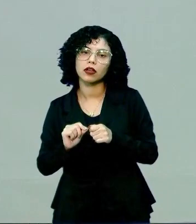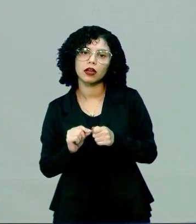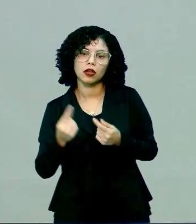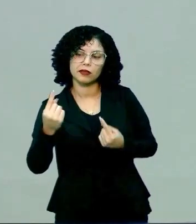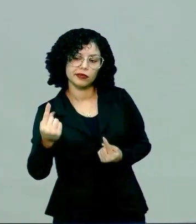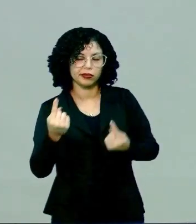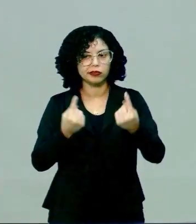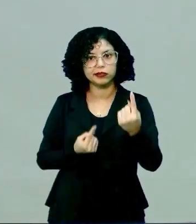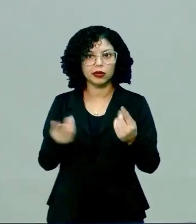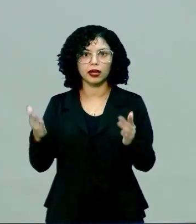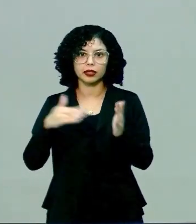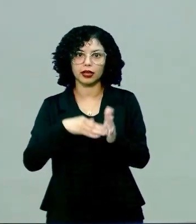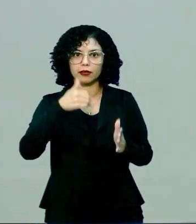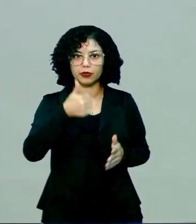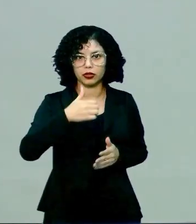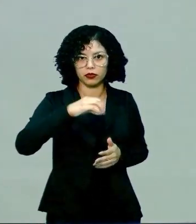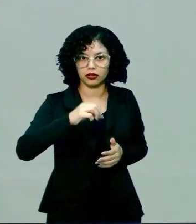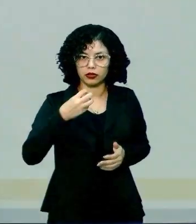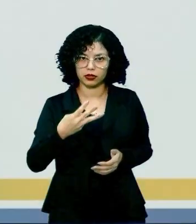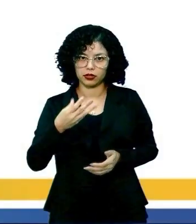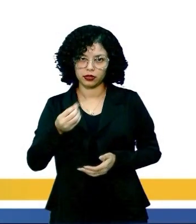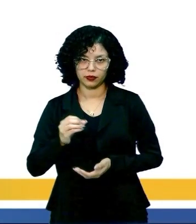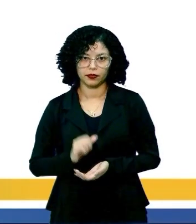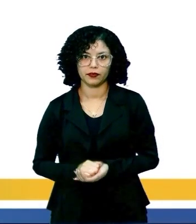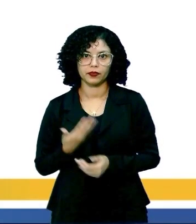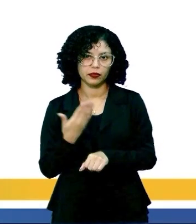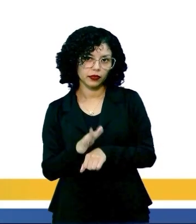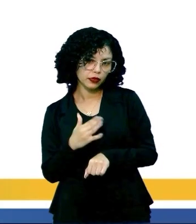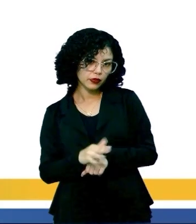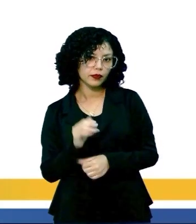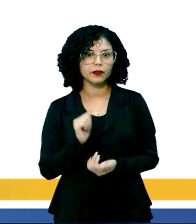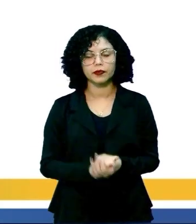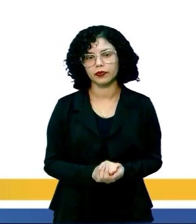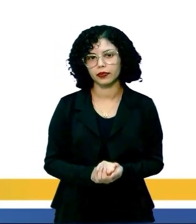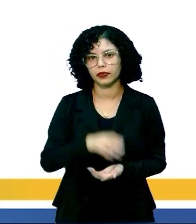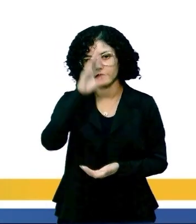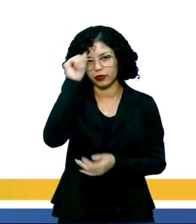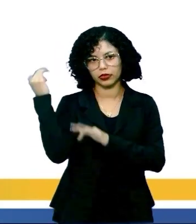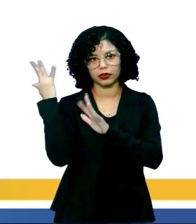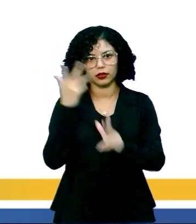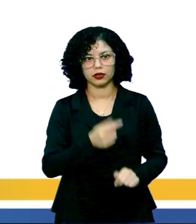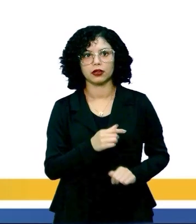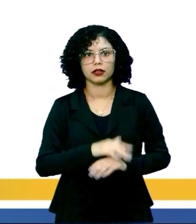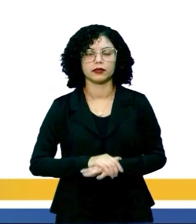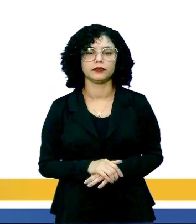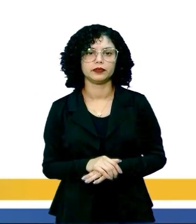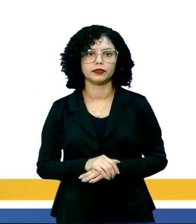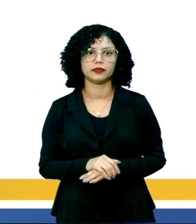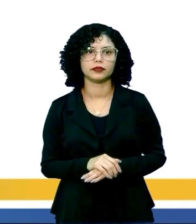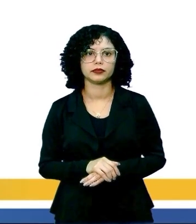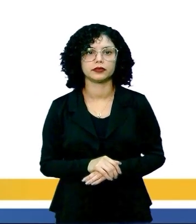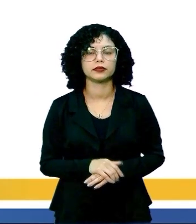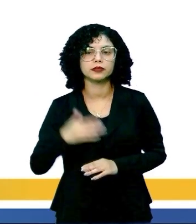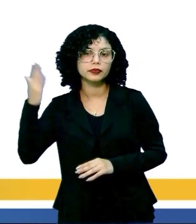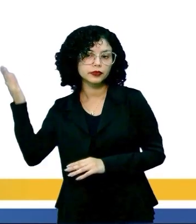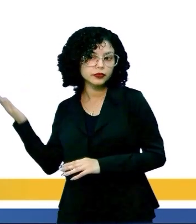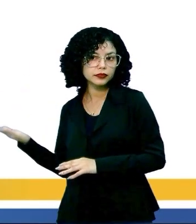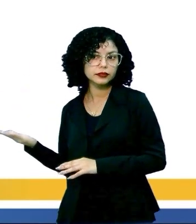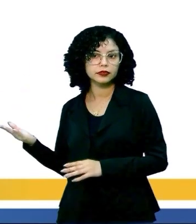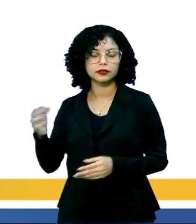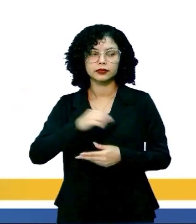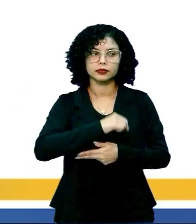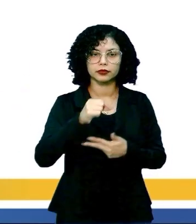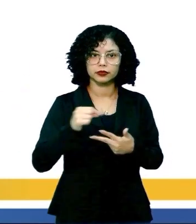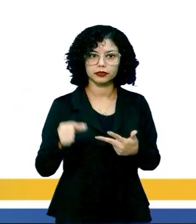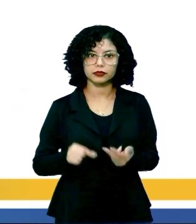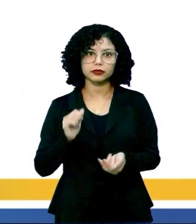até 1930. Vamos agora exercitar o que nós revisamos. Temos aqui uma questão de